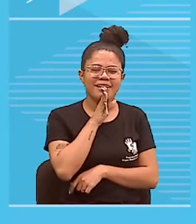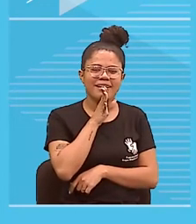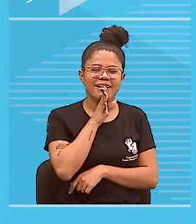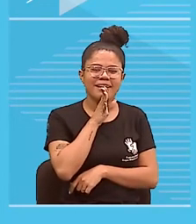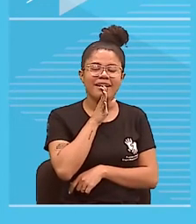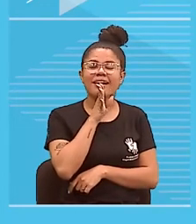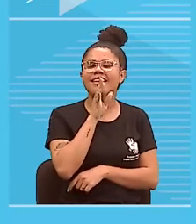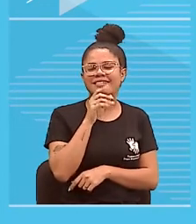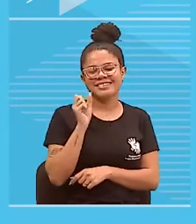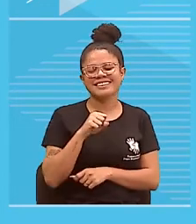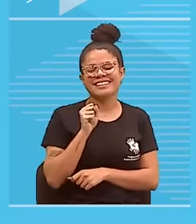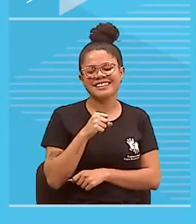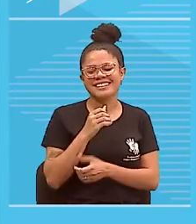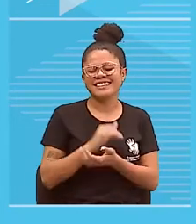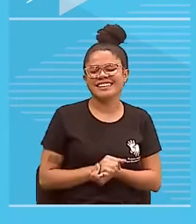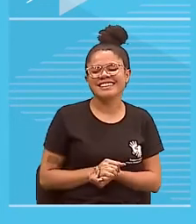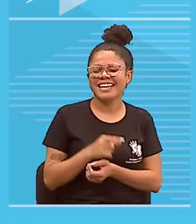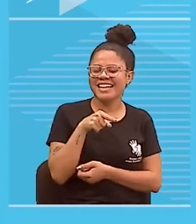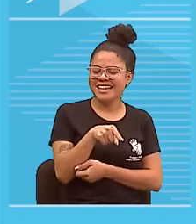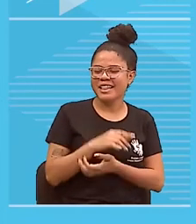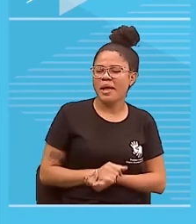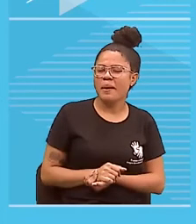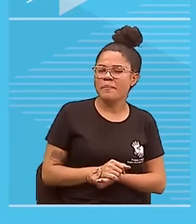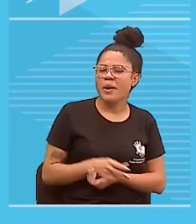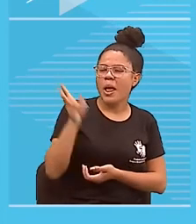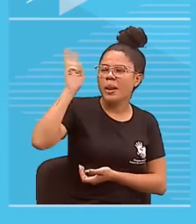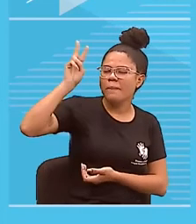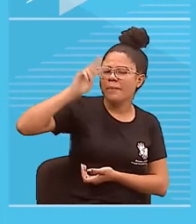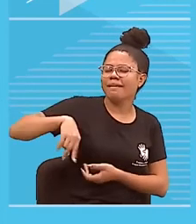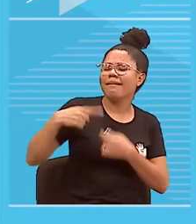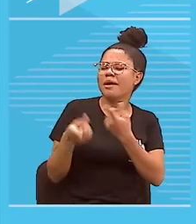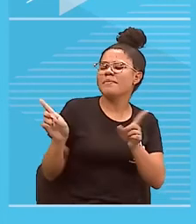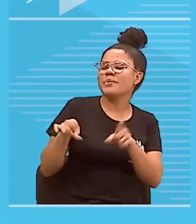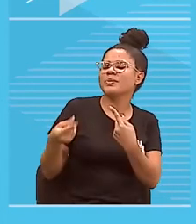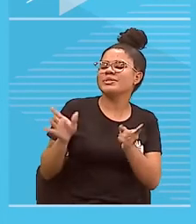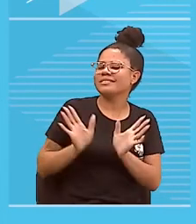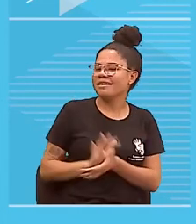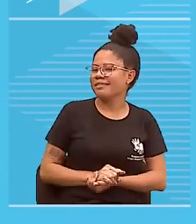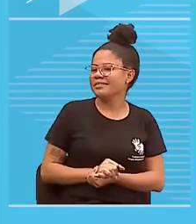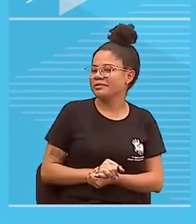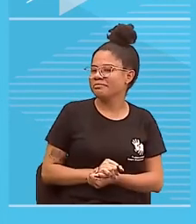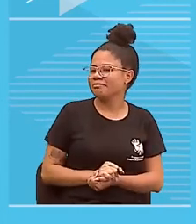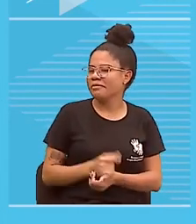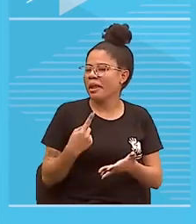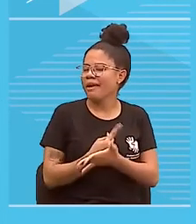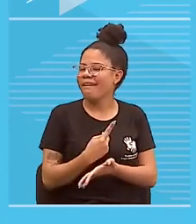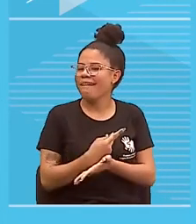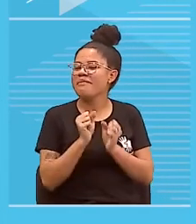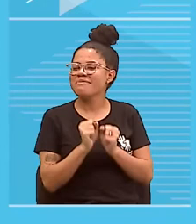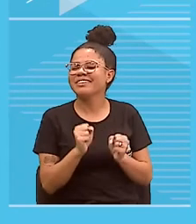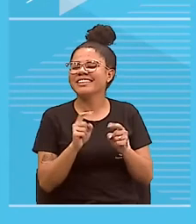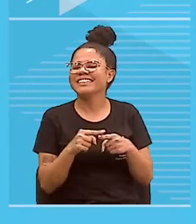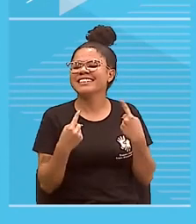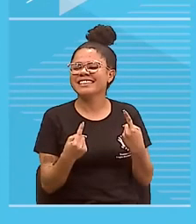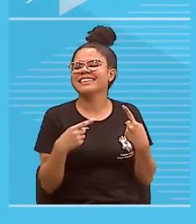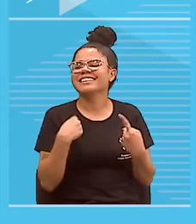pois é tá desse jeito aqui tá de muro baixo é rapod mas também vira motivo de deboche rapaz